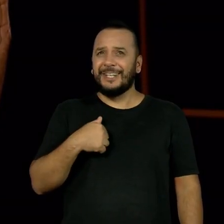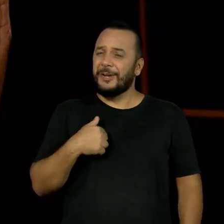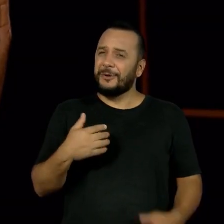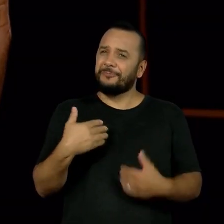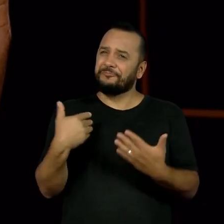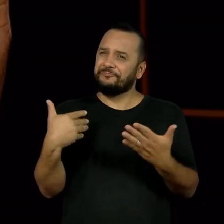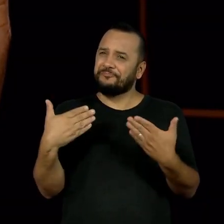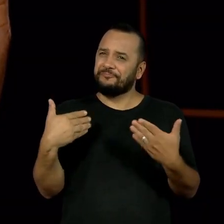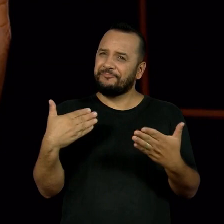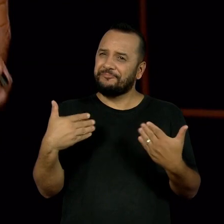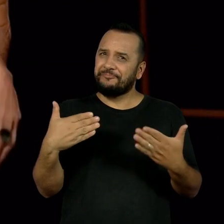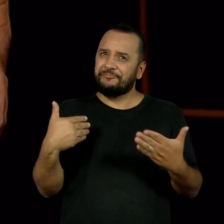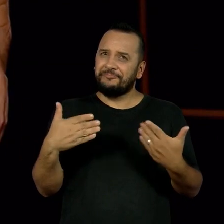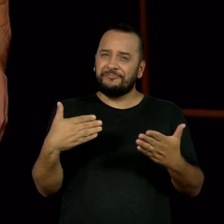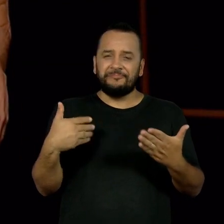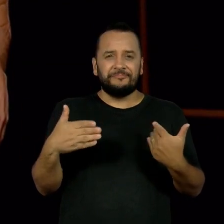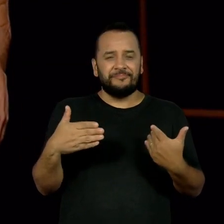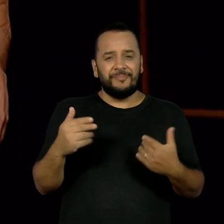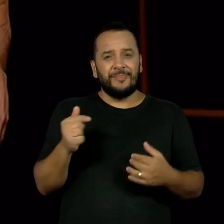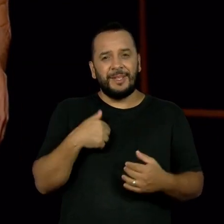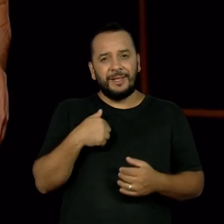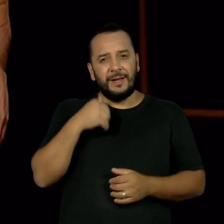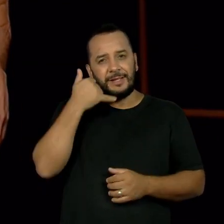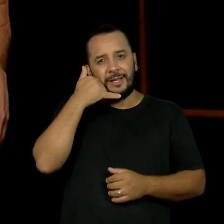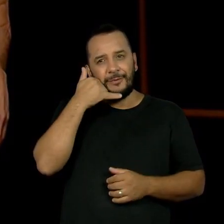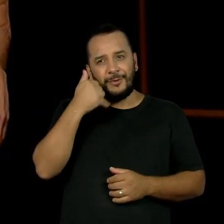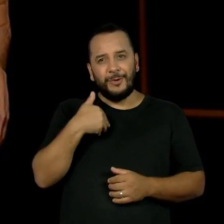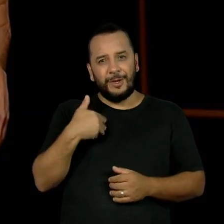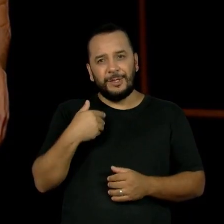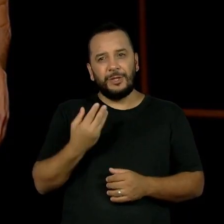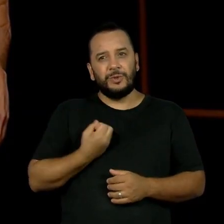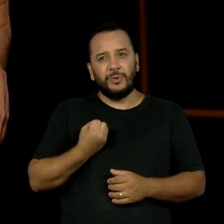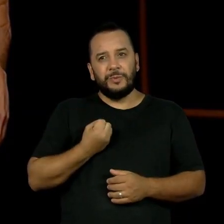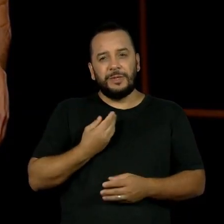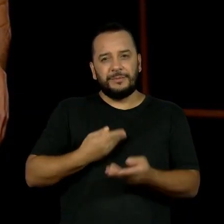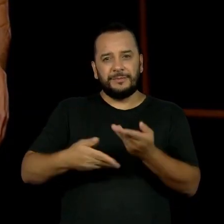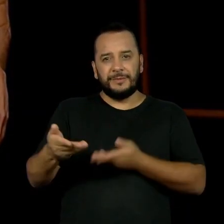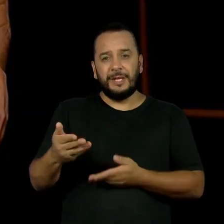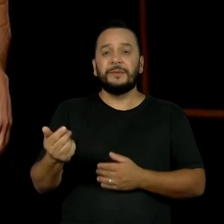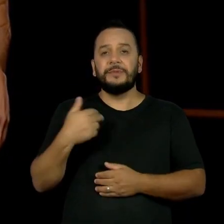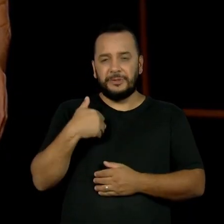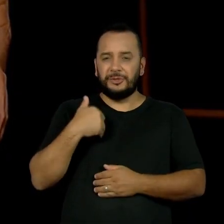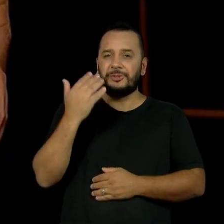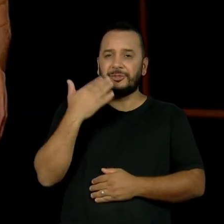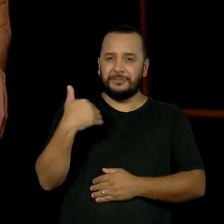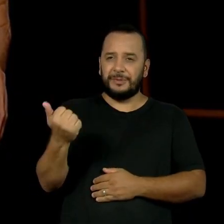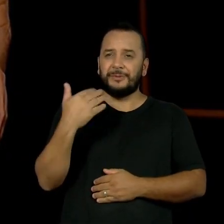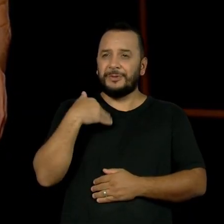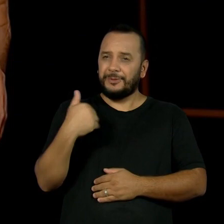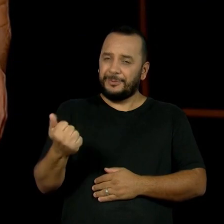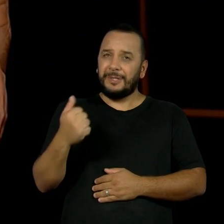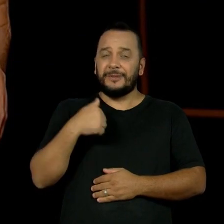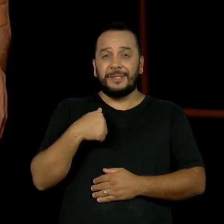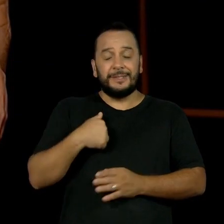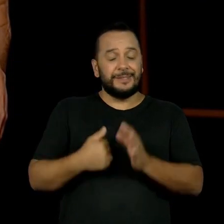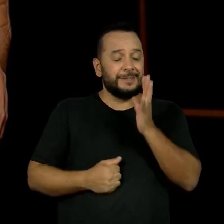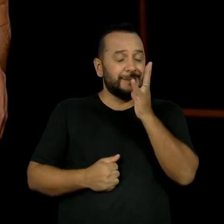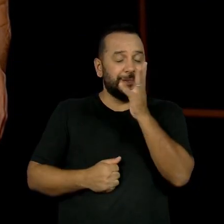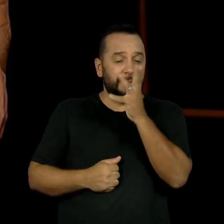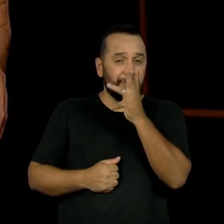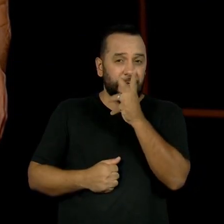Chico. A gente trocou telefone e ele sempre me chamava, vem me ver, vem me ver. E demorava, porque eu já